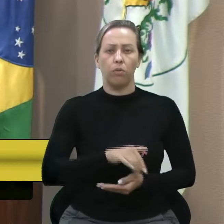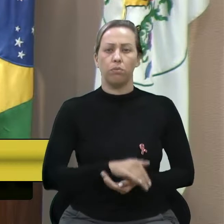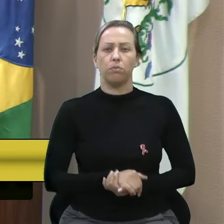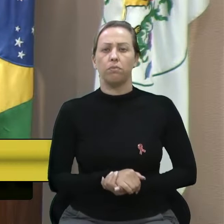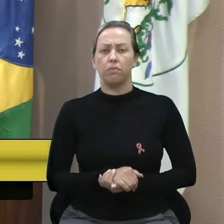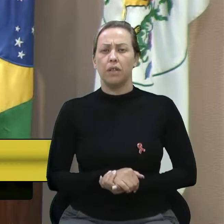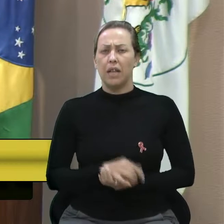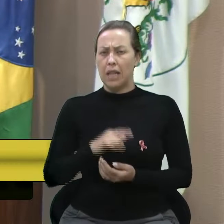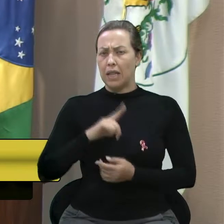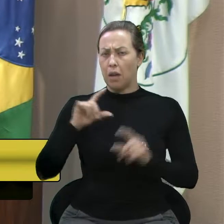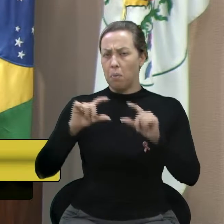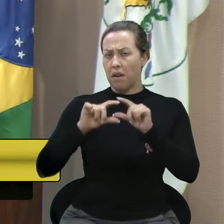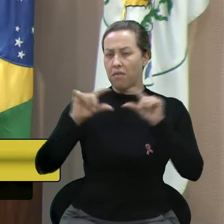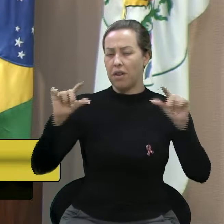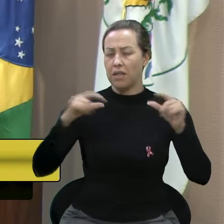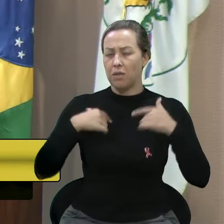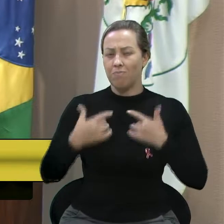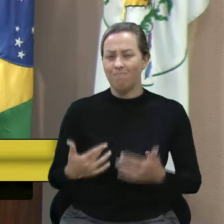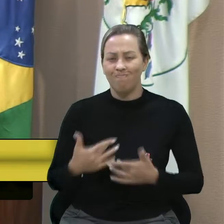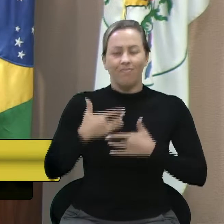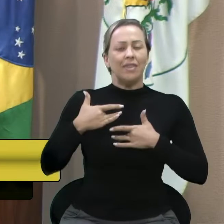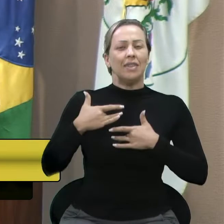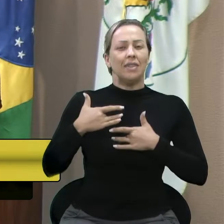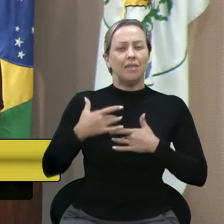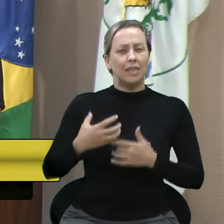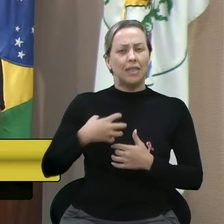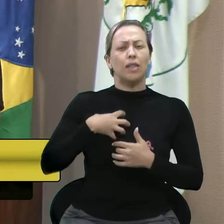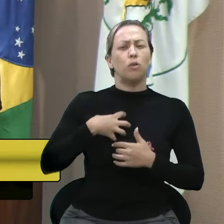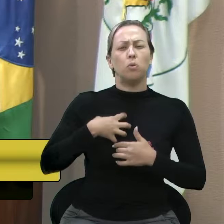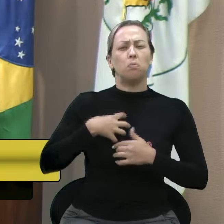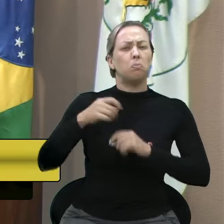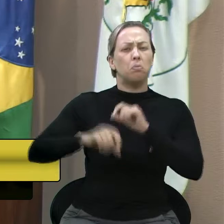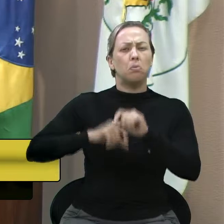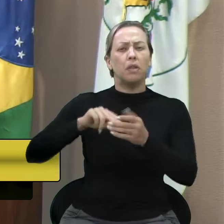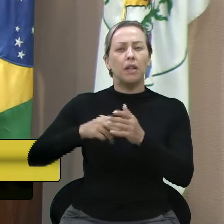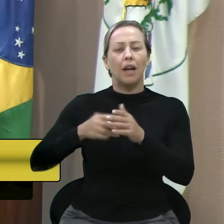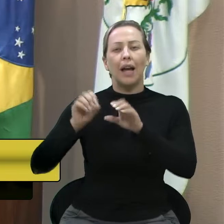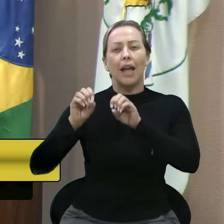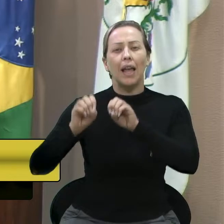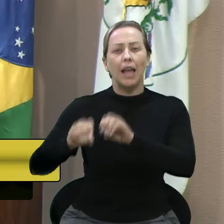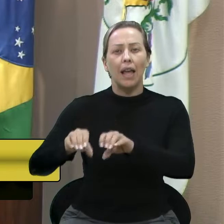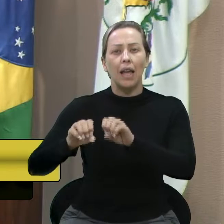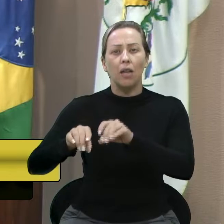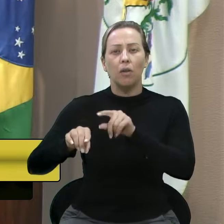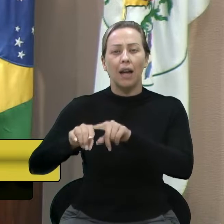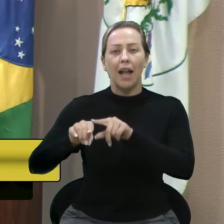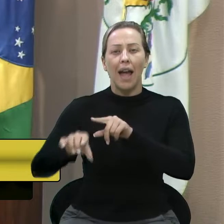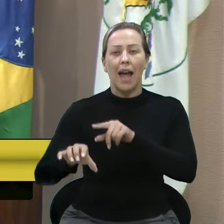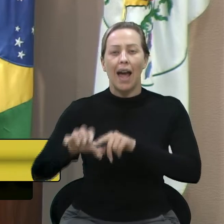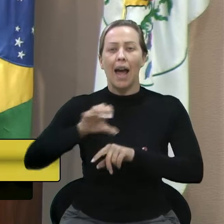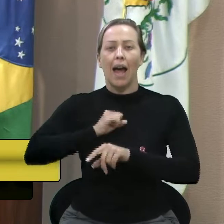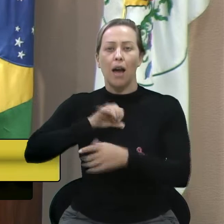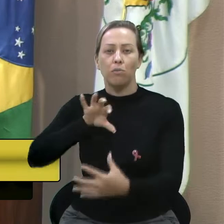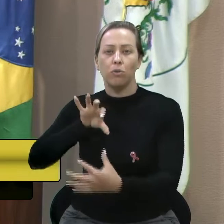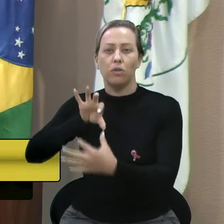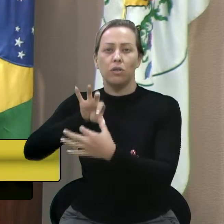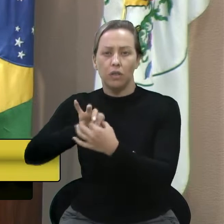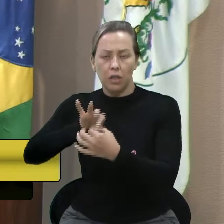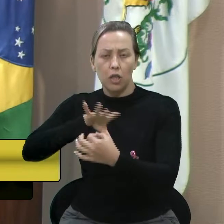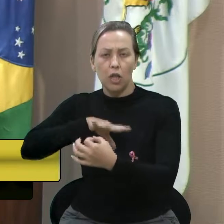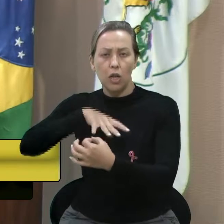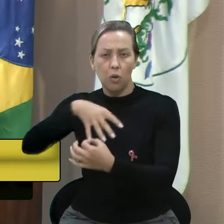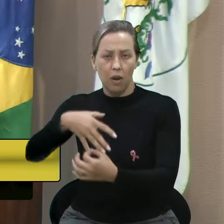Tem uma frase que me toca muito, e ela diz que educar é um ato de amor e por isso é um ato de